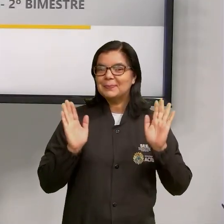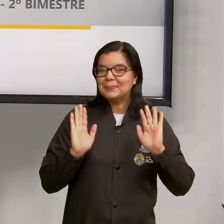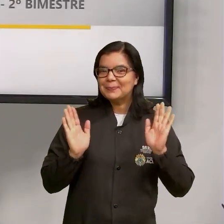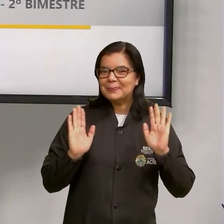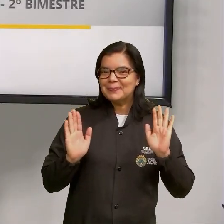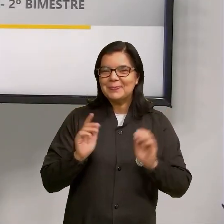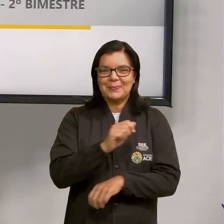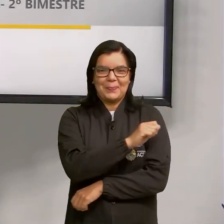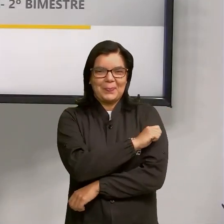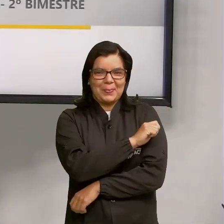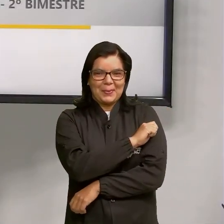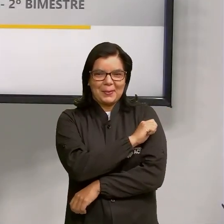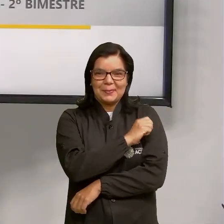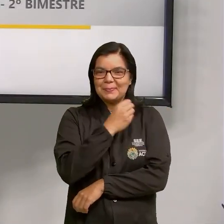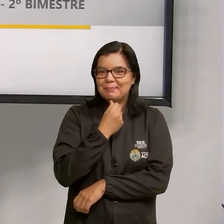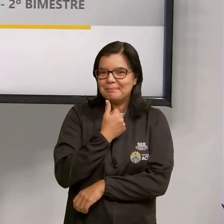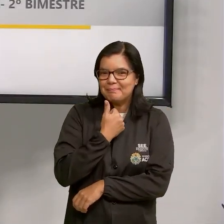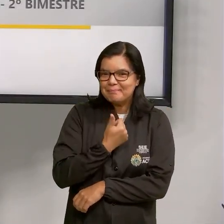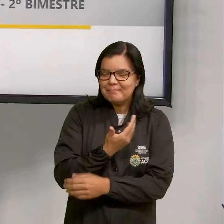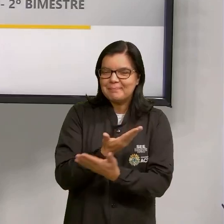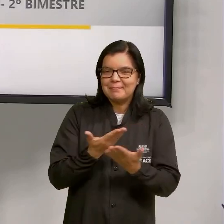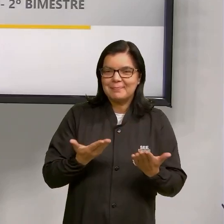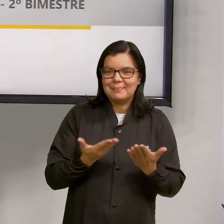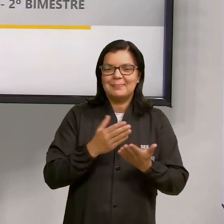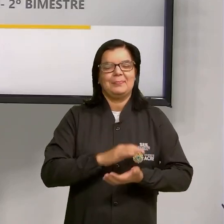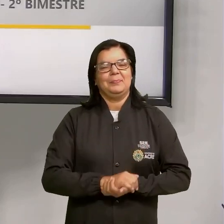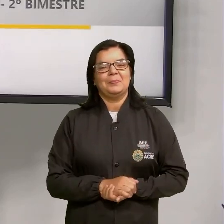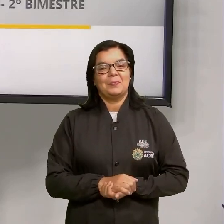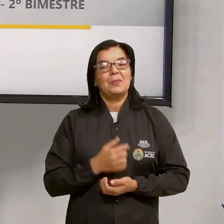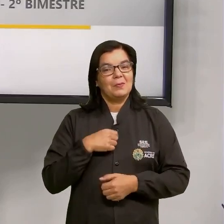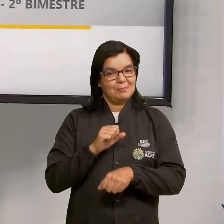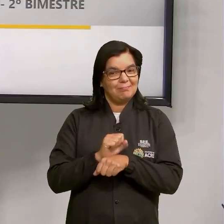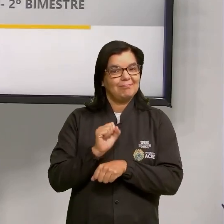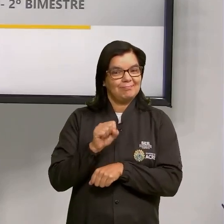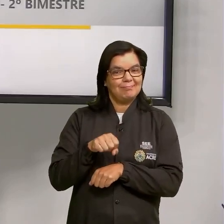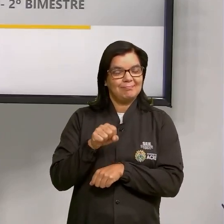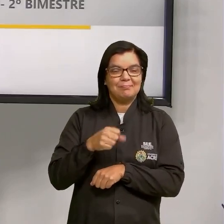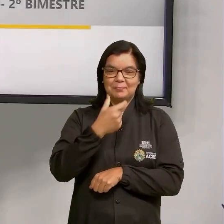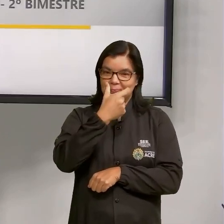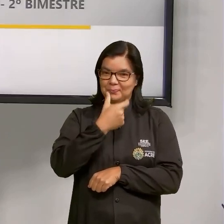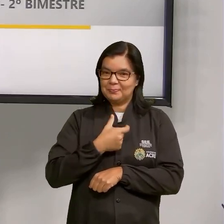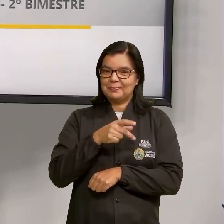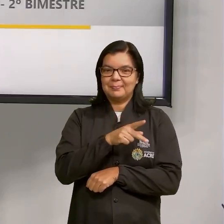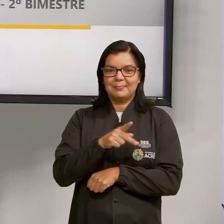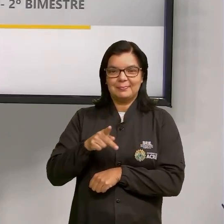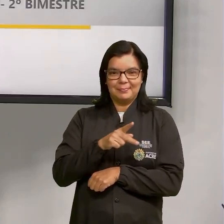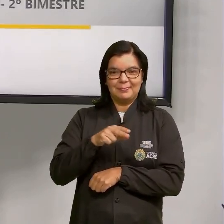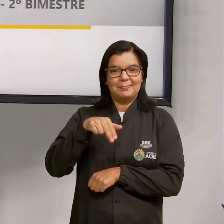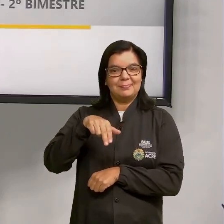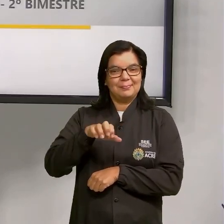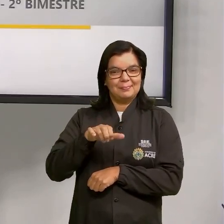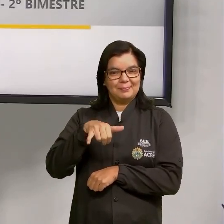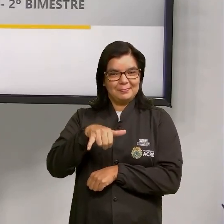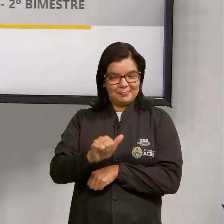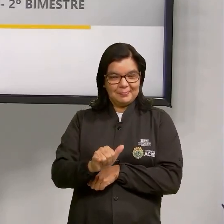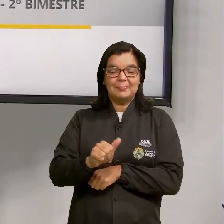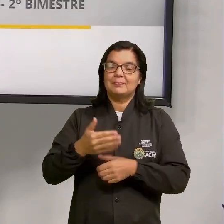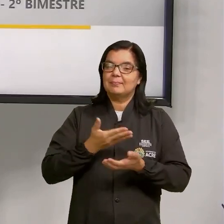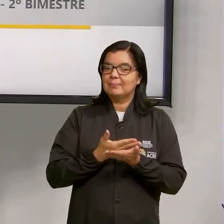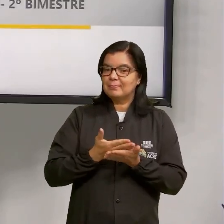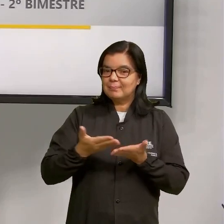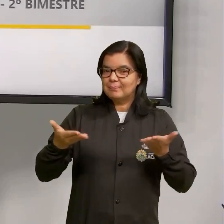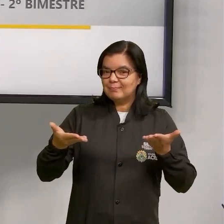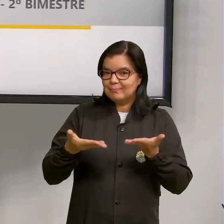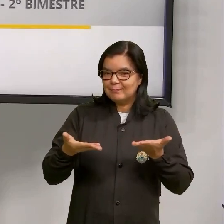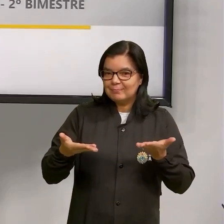Olá, aluno e aluna. Tudo bem com vocês? Eu espero que sim. Eu sou o professor Ney Araújo e a partir